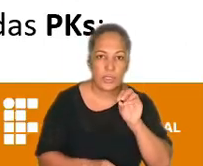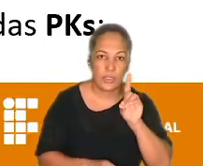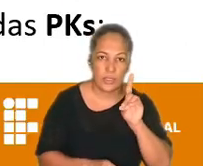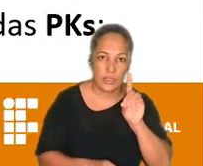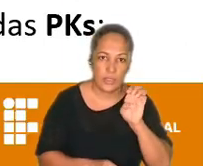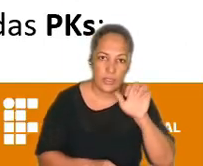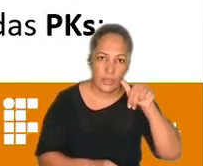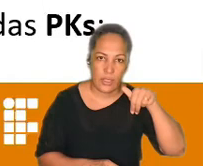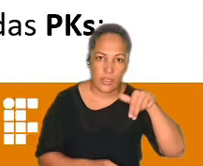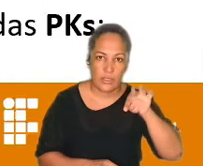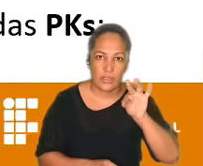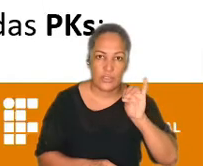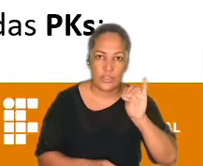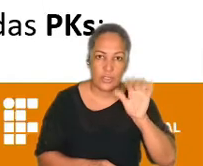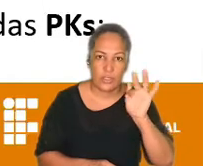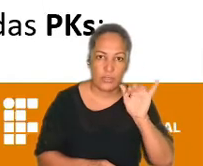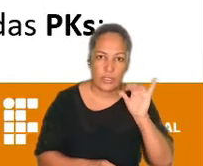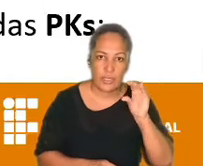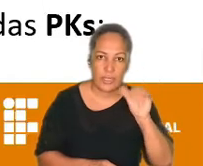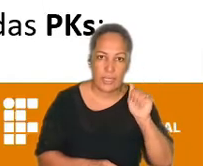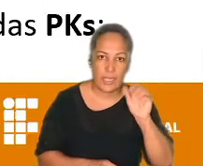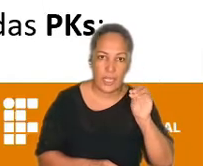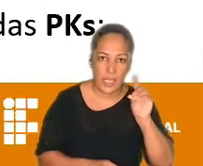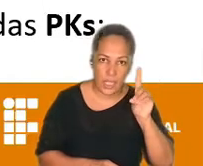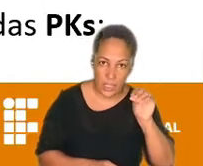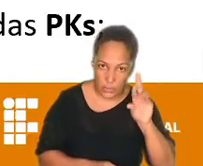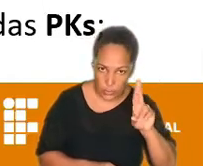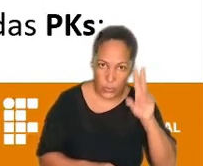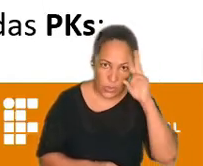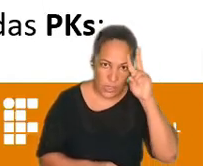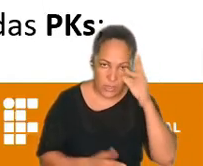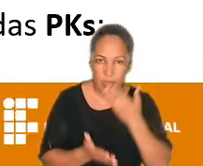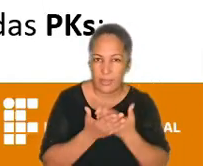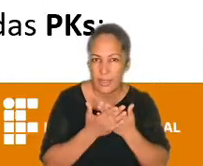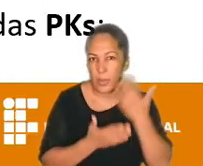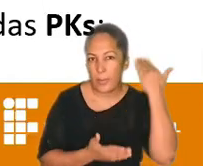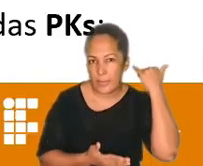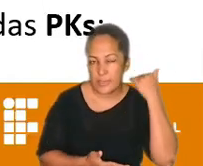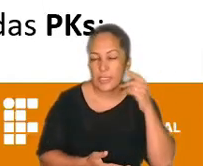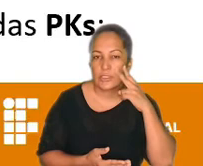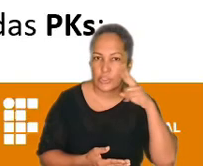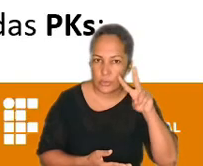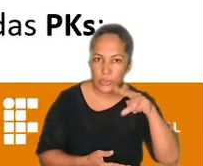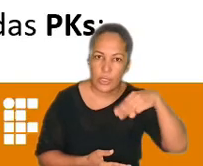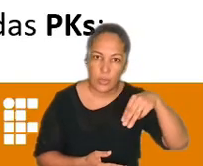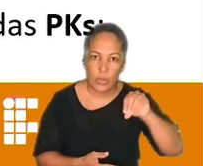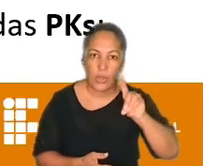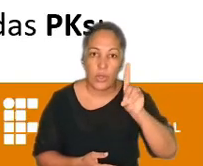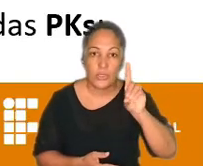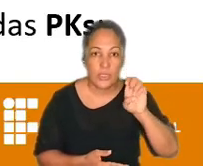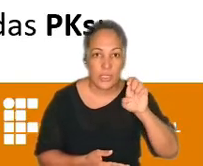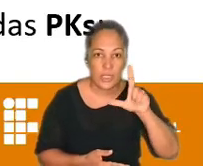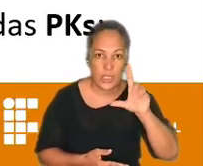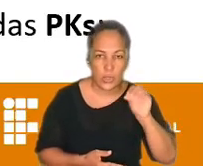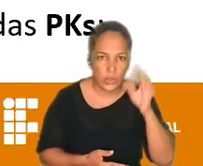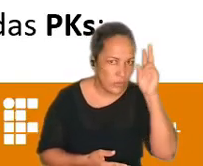o registro de forma única. Lembra? Falamos disso na aula sobre o modelo conceitual. Não lembra, galera? Pausa esse vídeo aqui